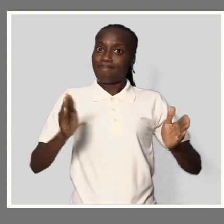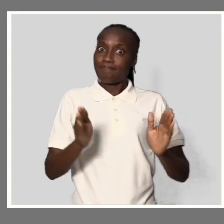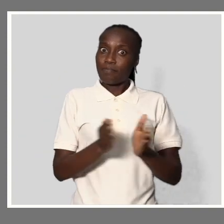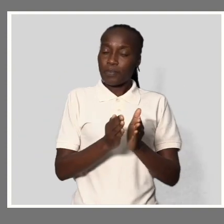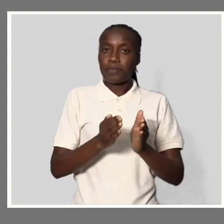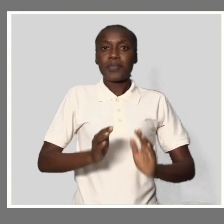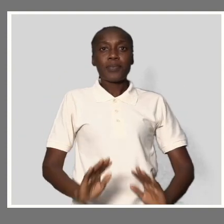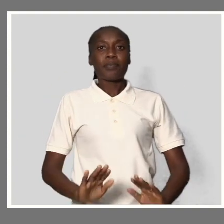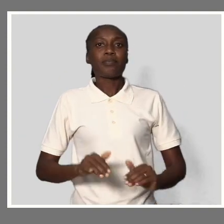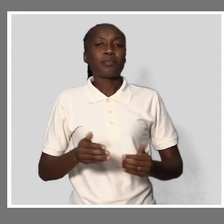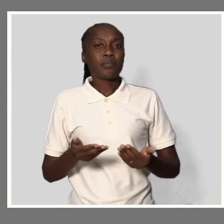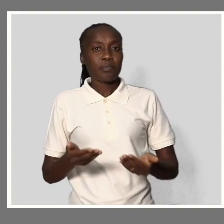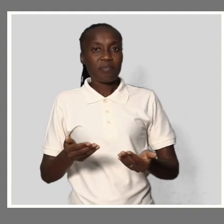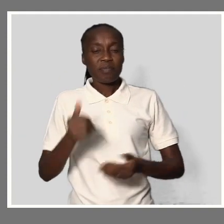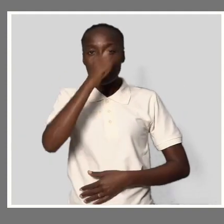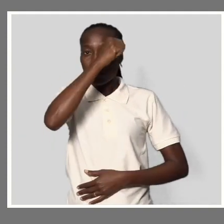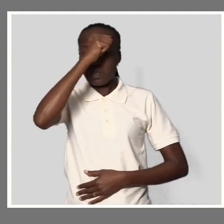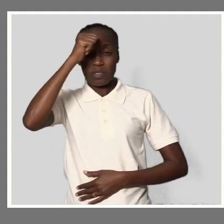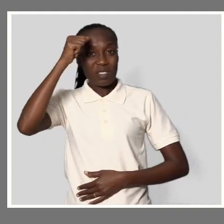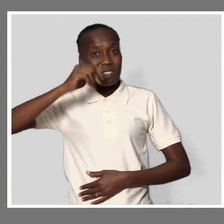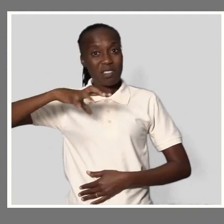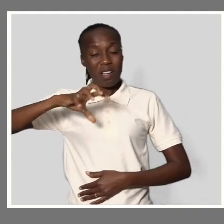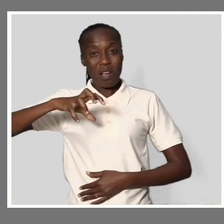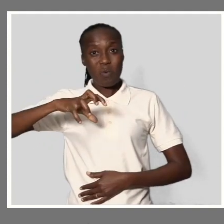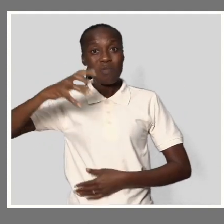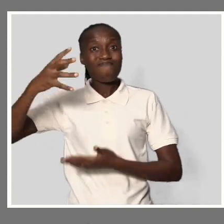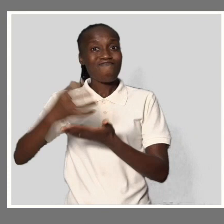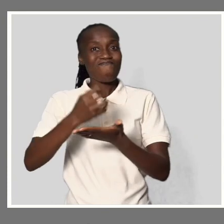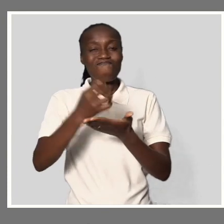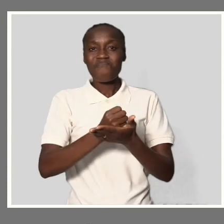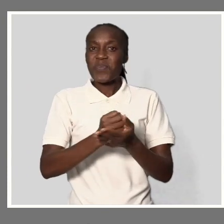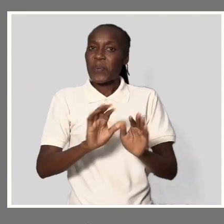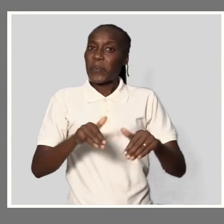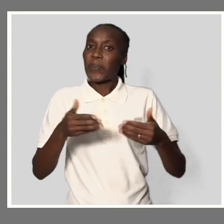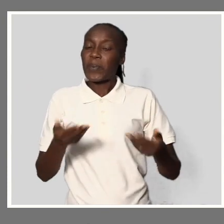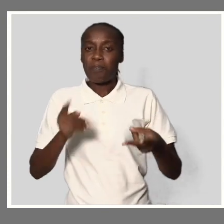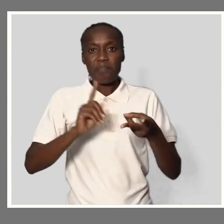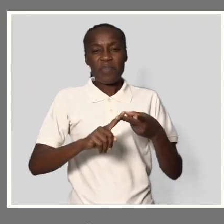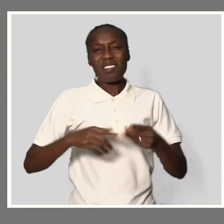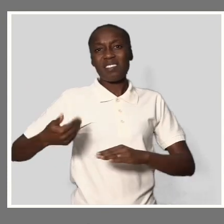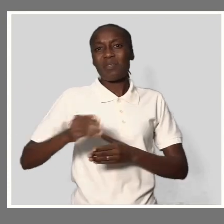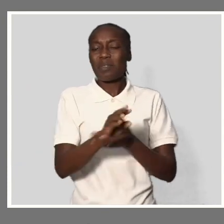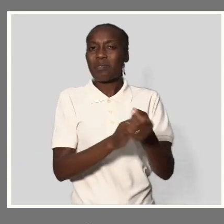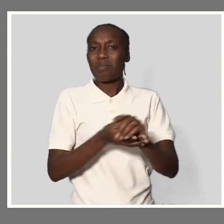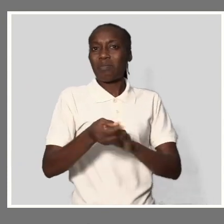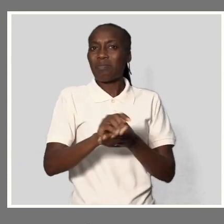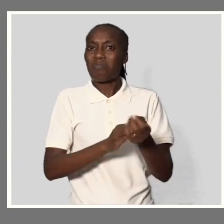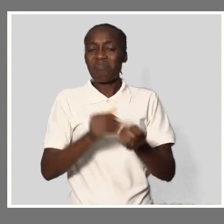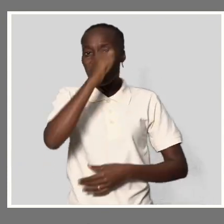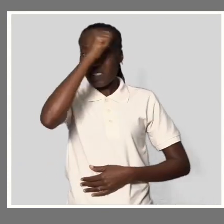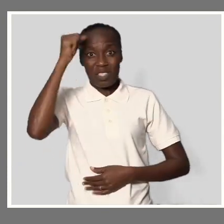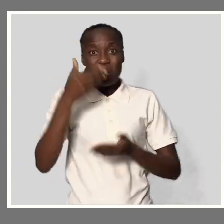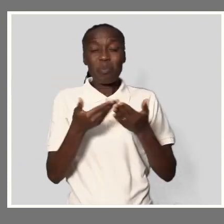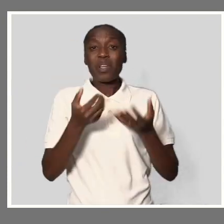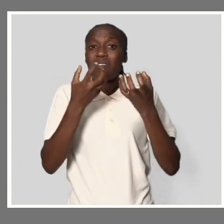Covid-19. Não temos água para tomar banho. É difícil lavarmos as mãos regularmente por falta de água.